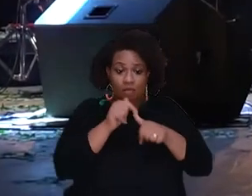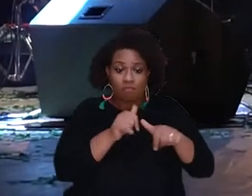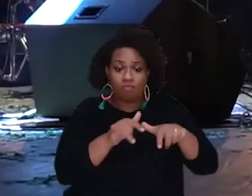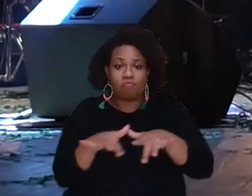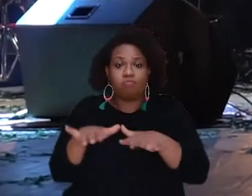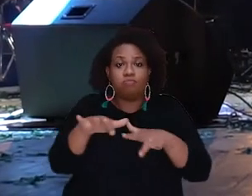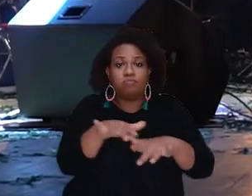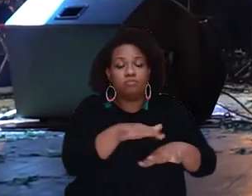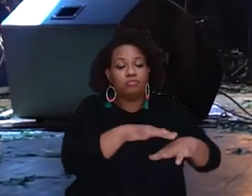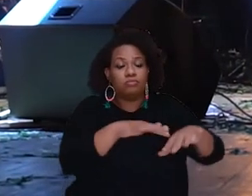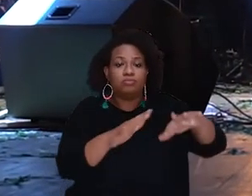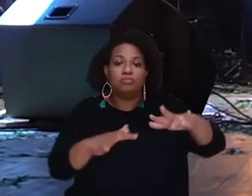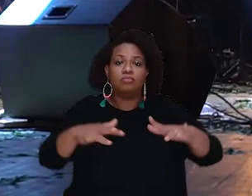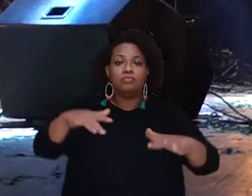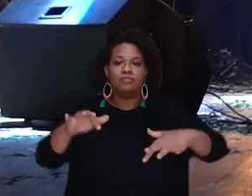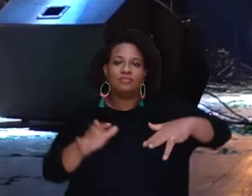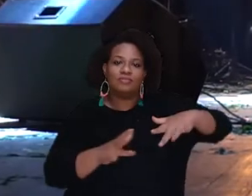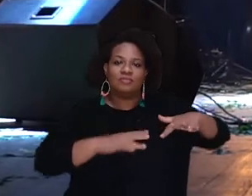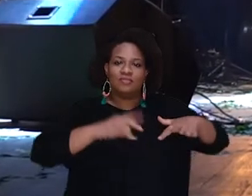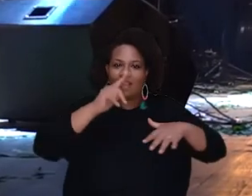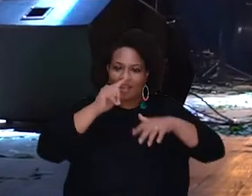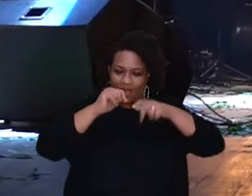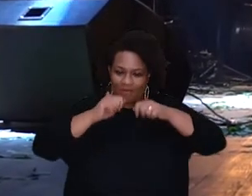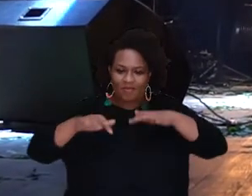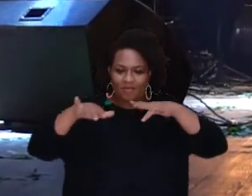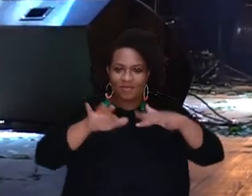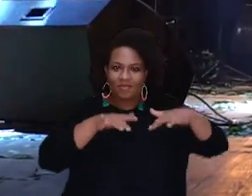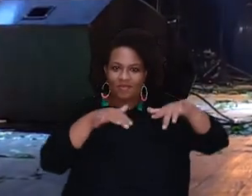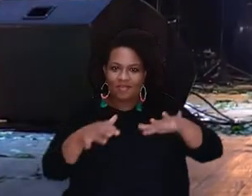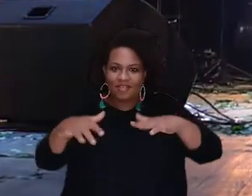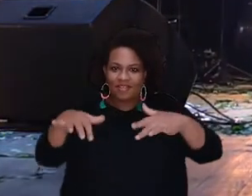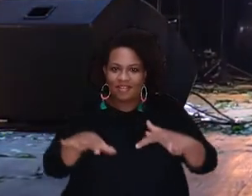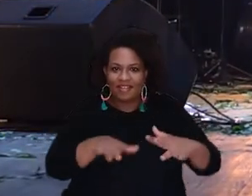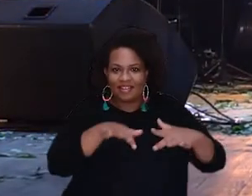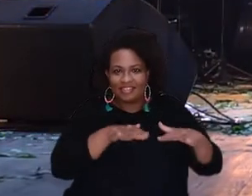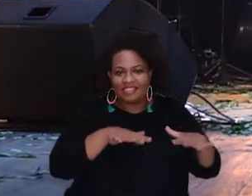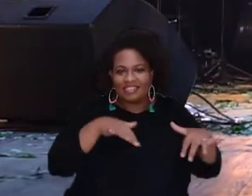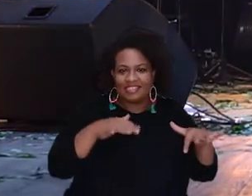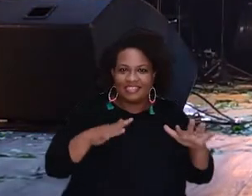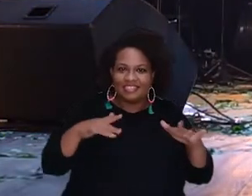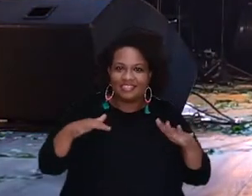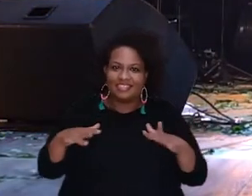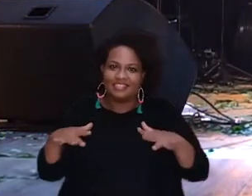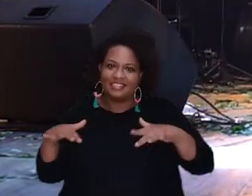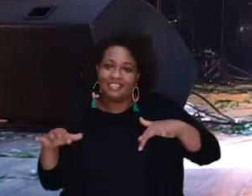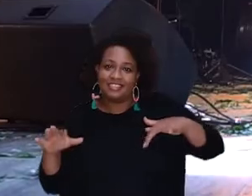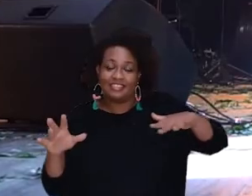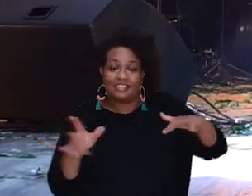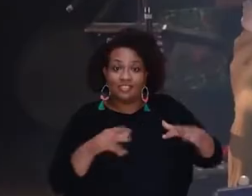Olho d'água na beira de mar, olho d'água na beira de mar, olho d'água de maré, maré.